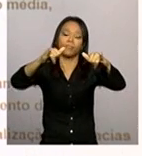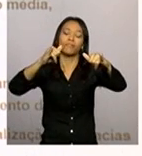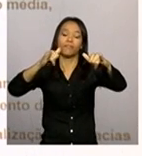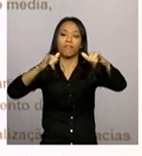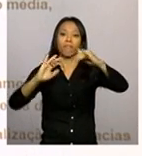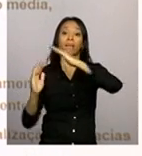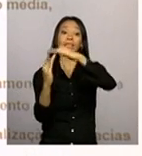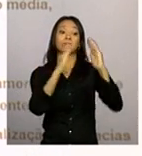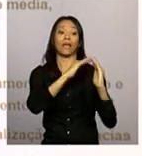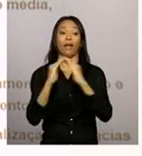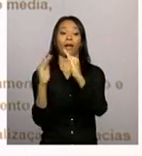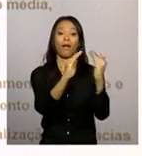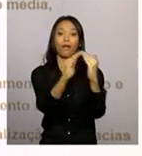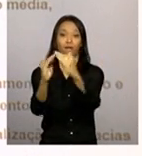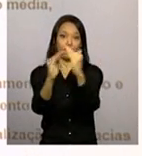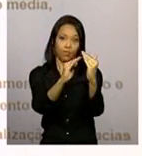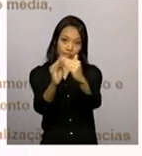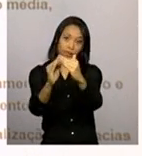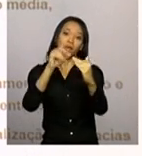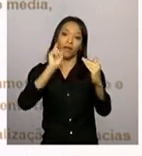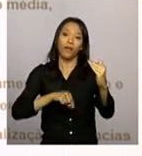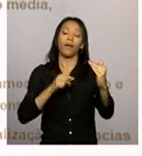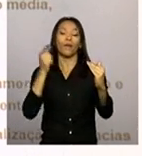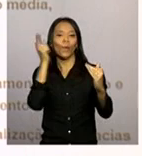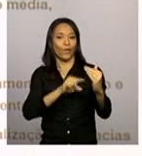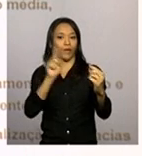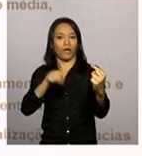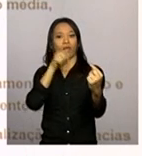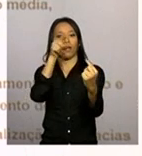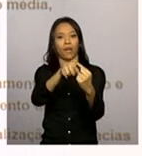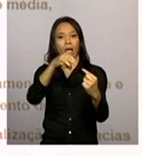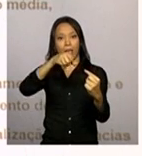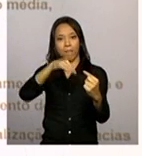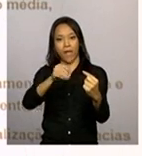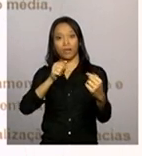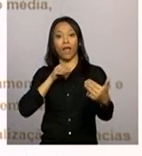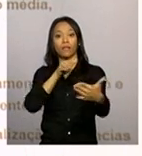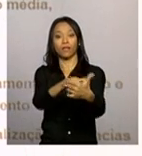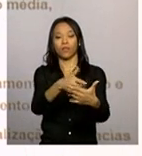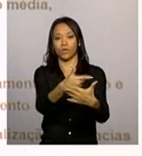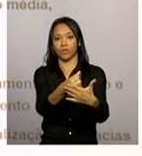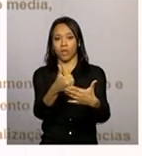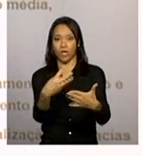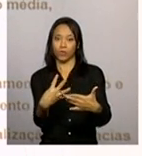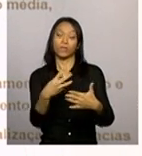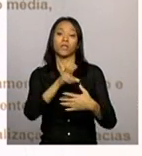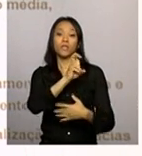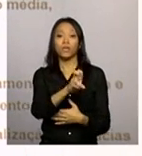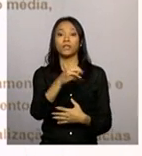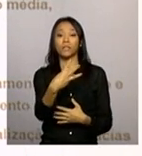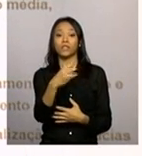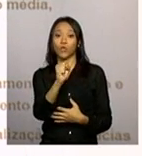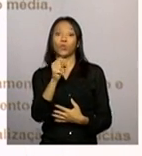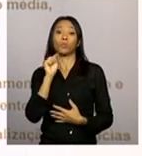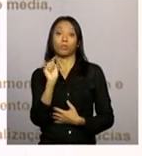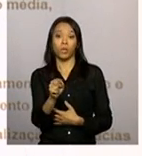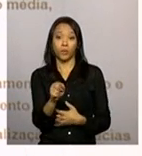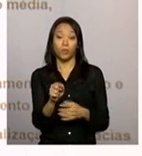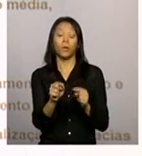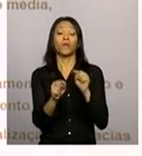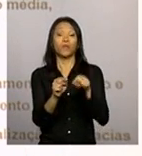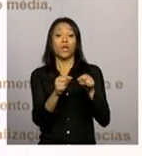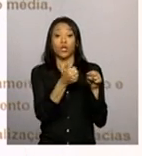a 75% da meta prevista até 2014. Dessas 538 mil,